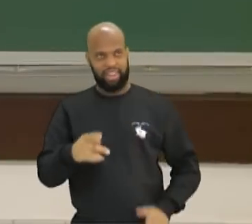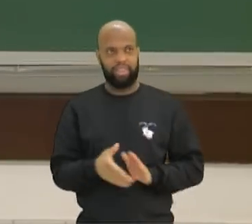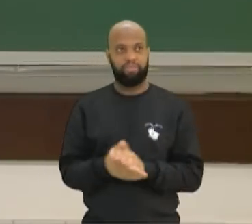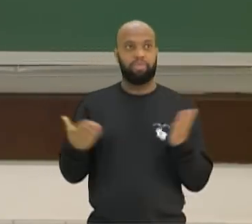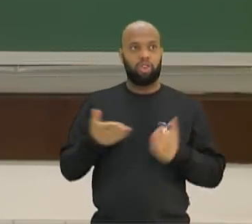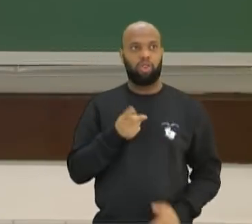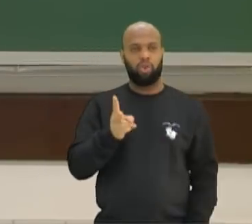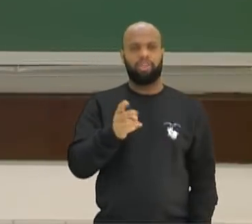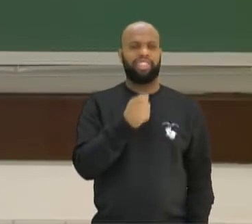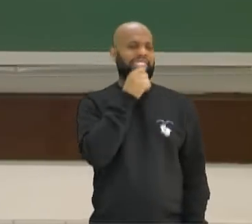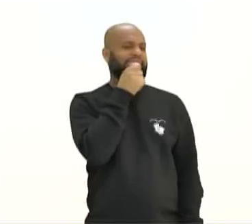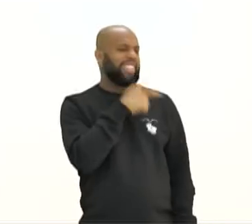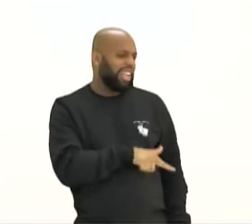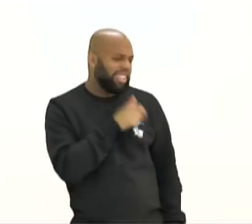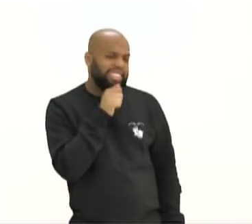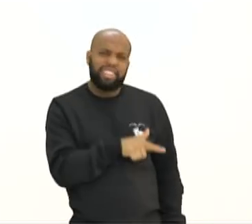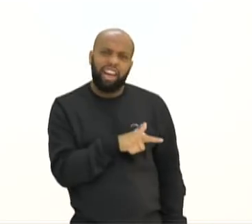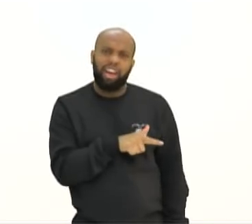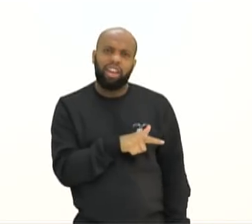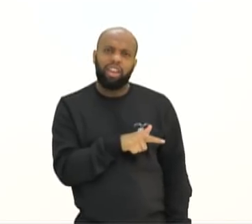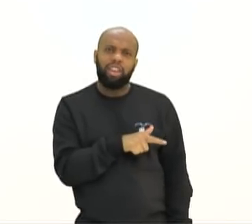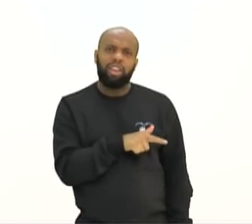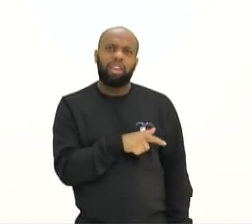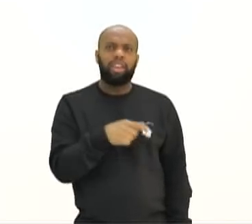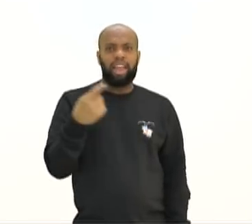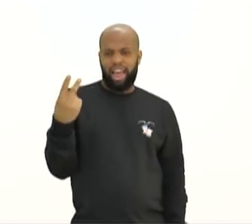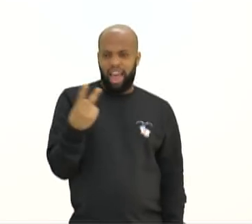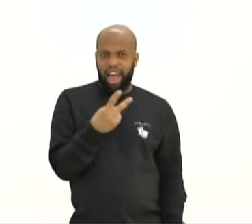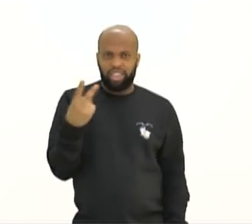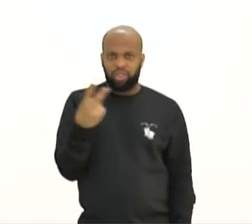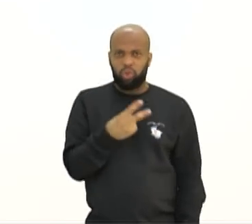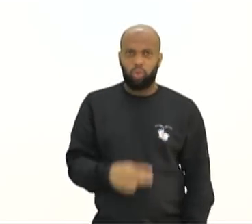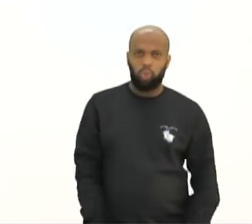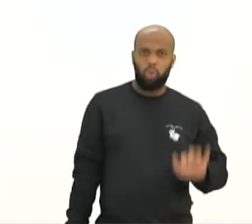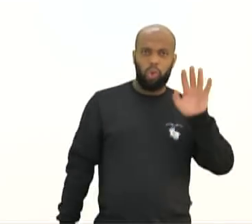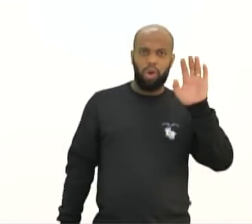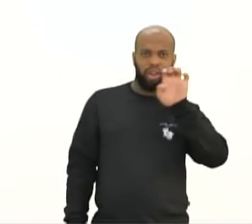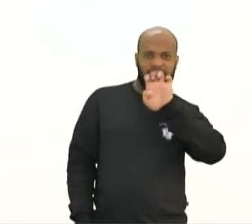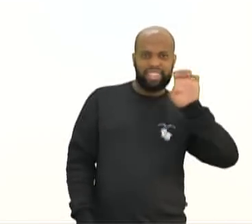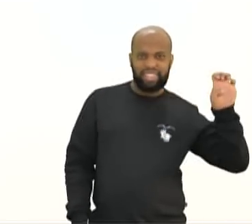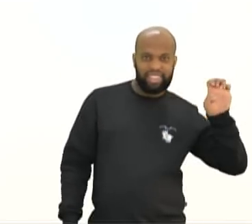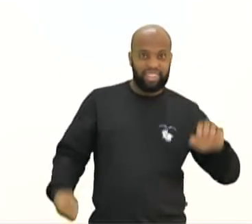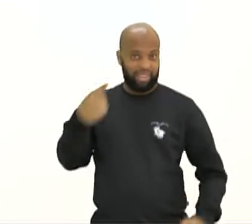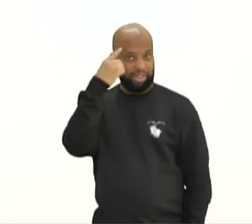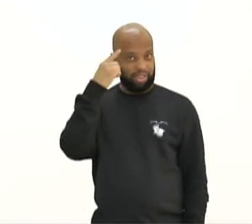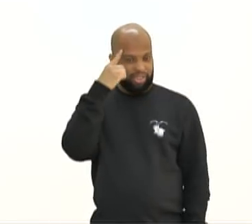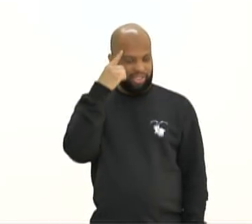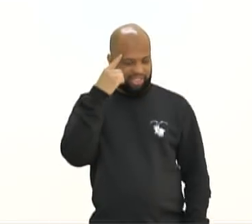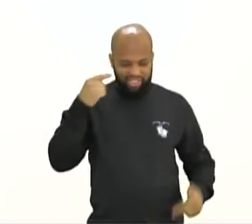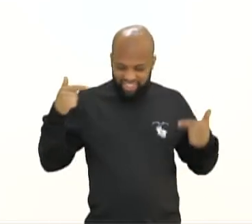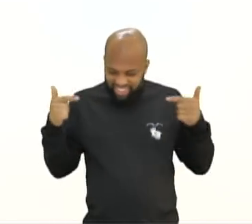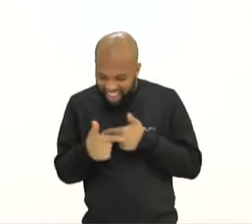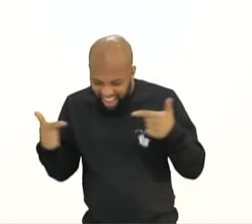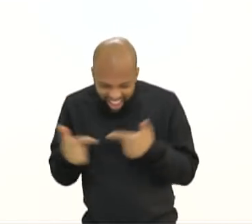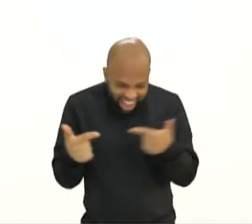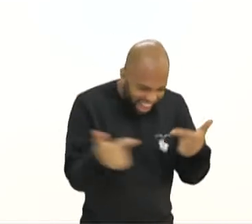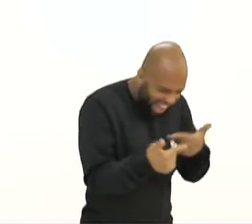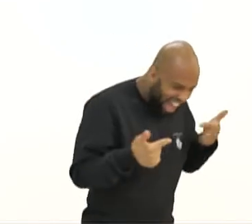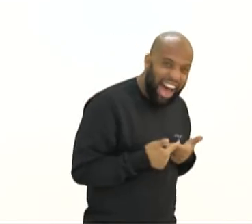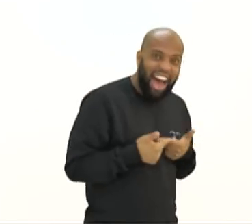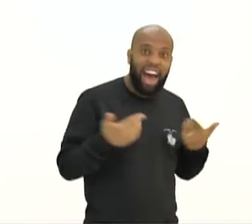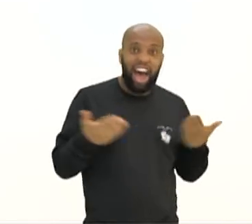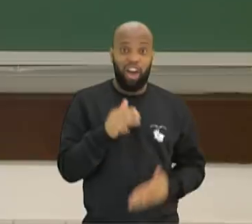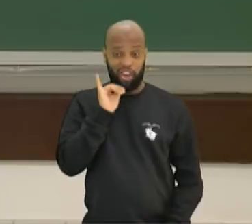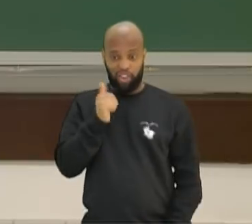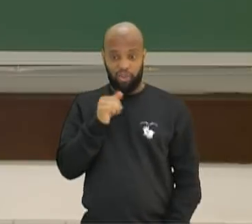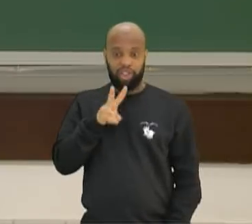Continuando, engraçado, são canhotas, pensou, e riram. Então, claro que aqui, o nosso